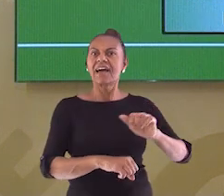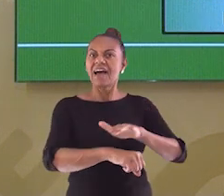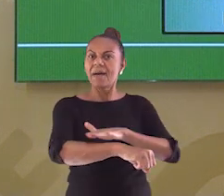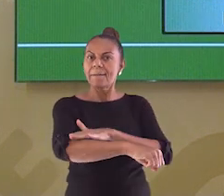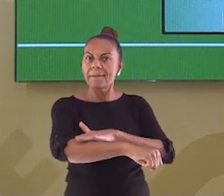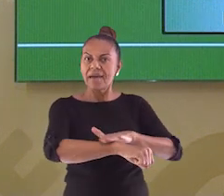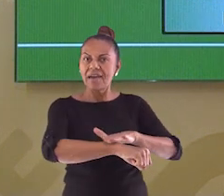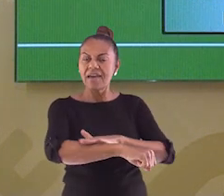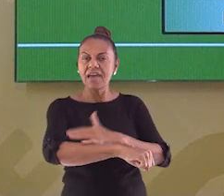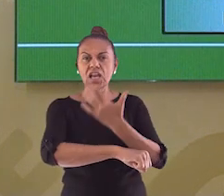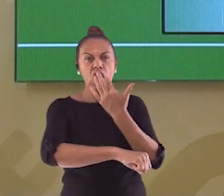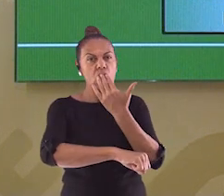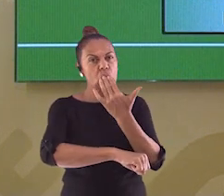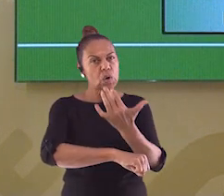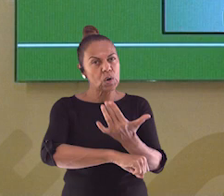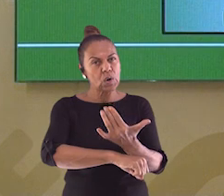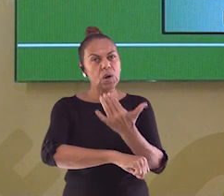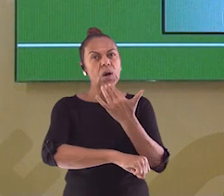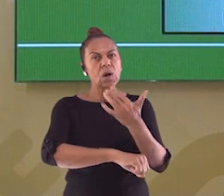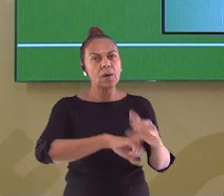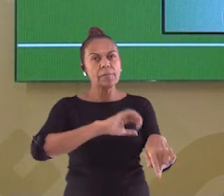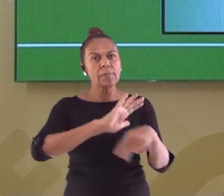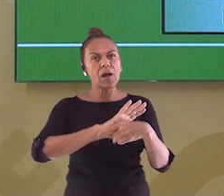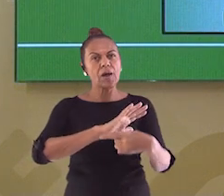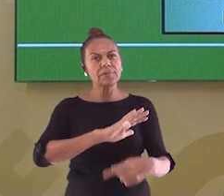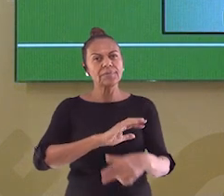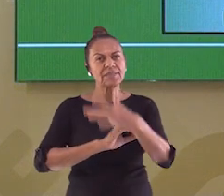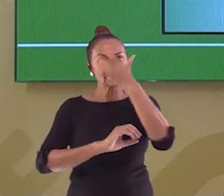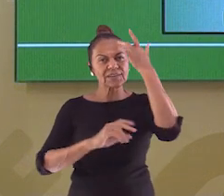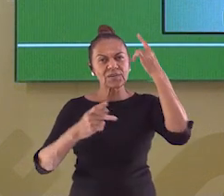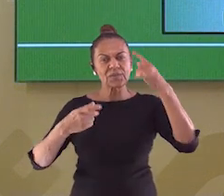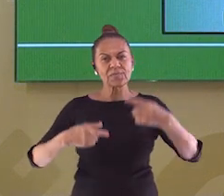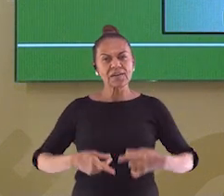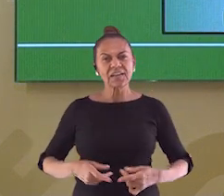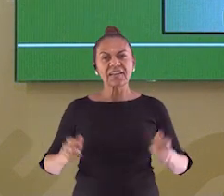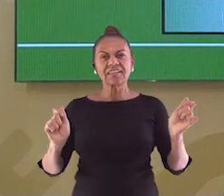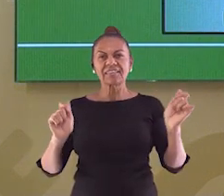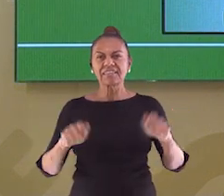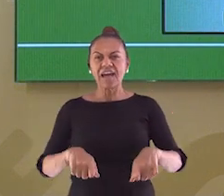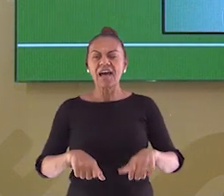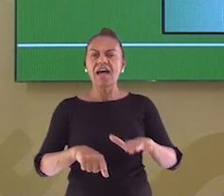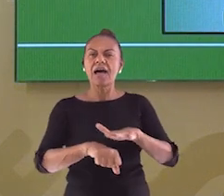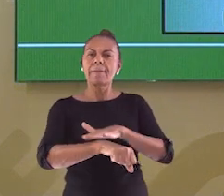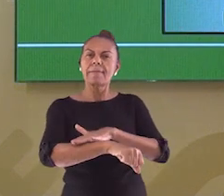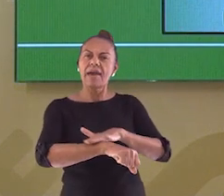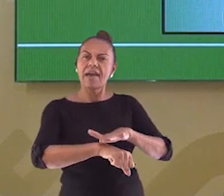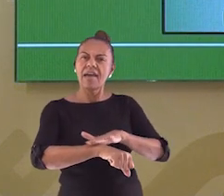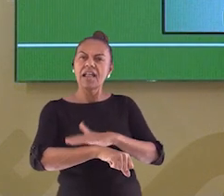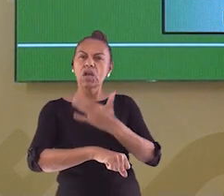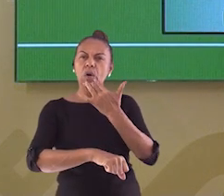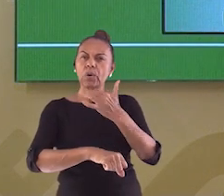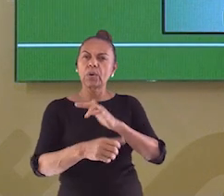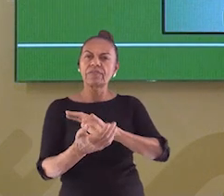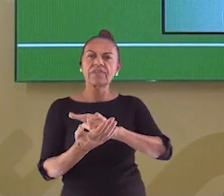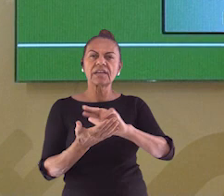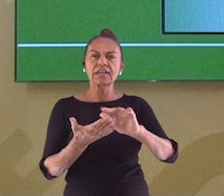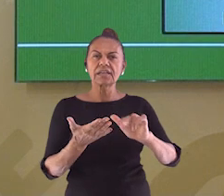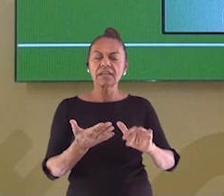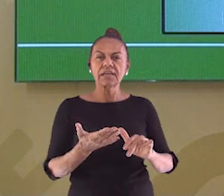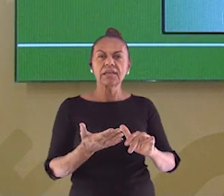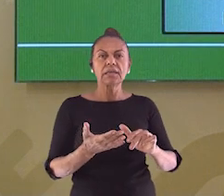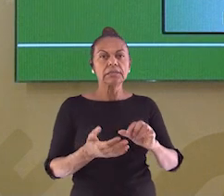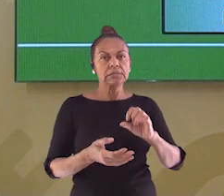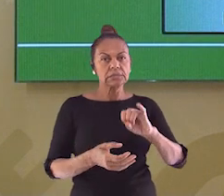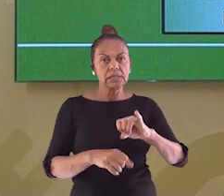ela que dá a cor na pele dos seres humanos e assim possibilita as diferentes tonalidades de pele. Então, quanto